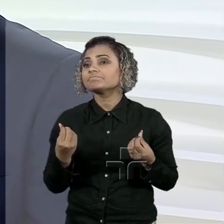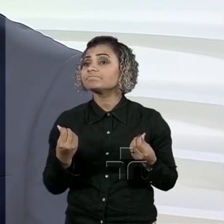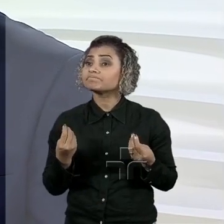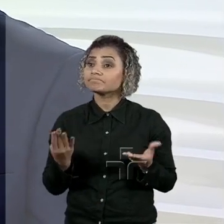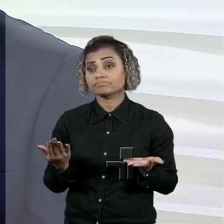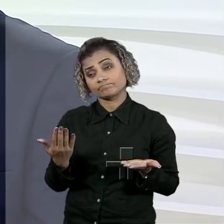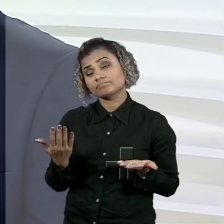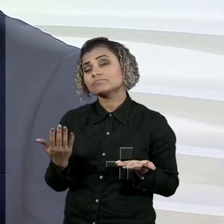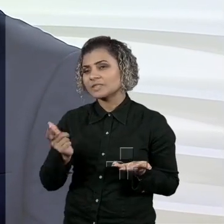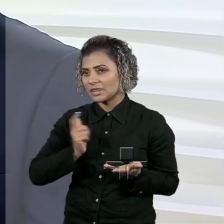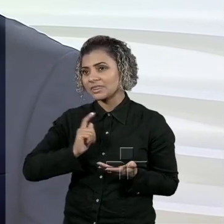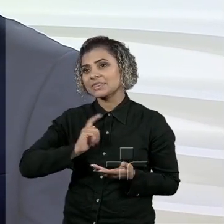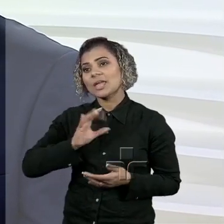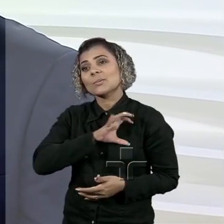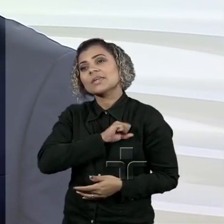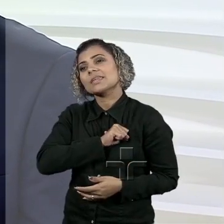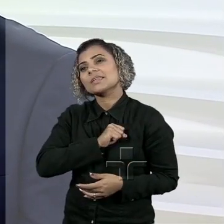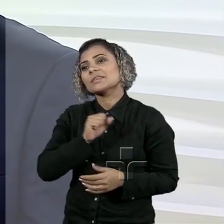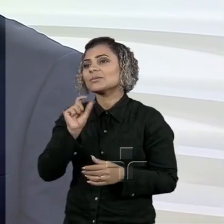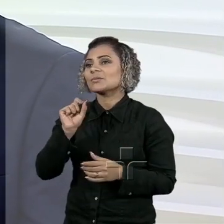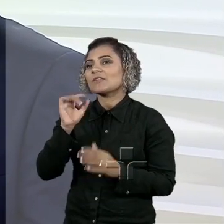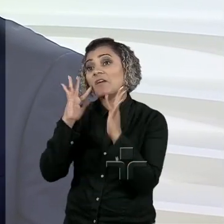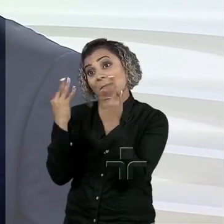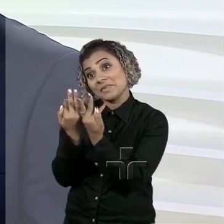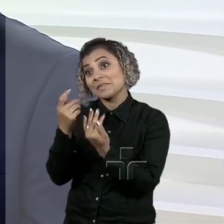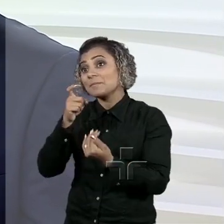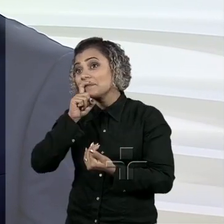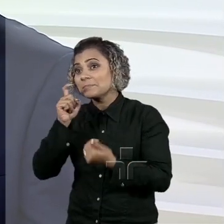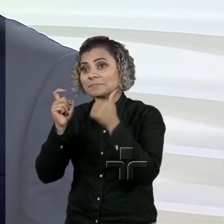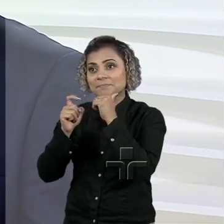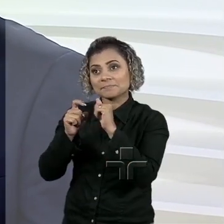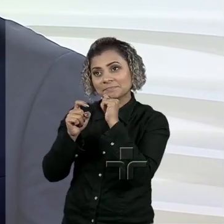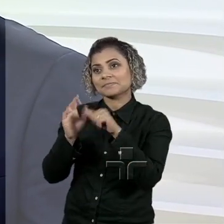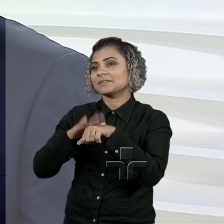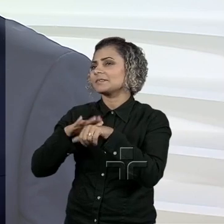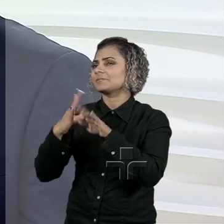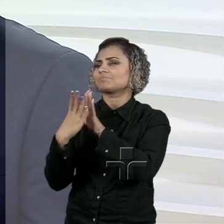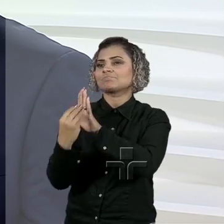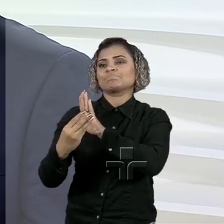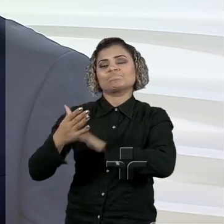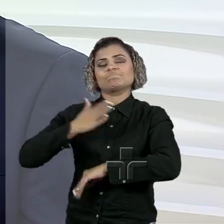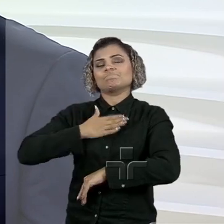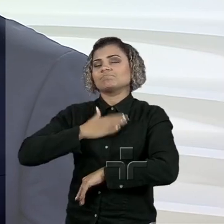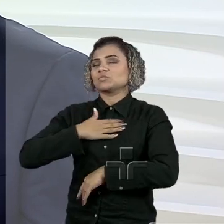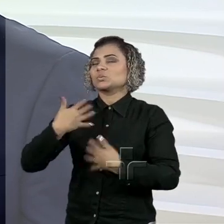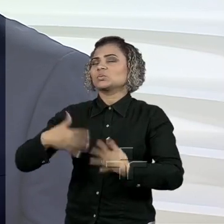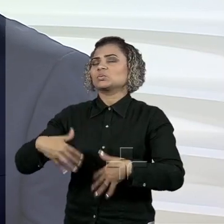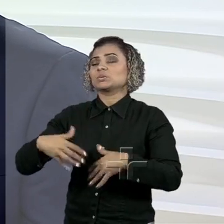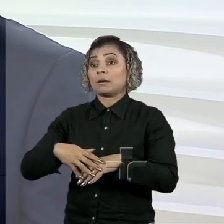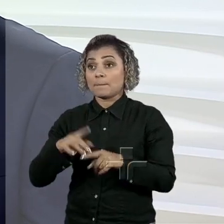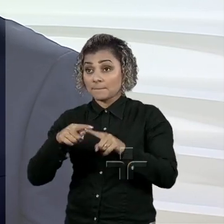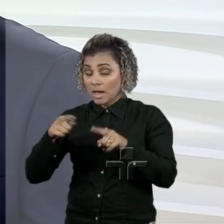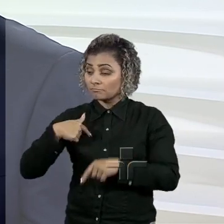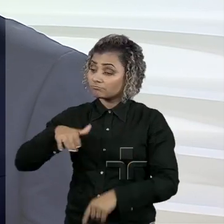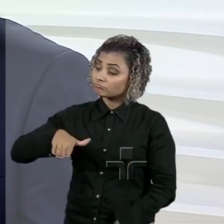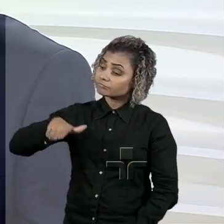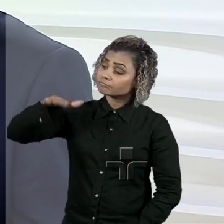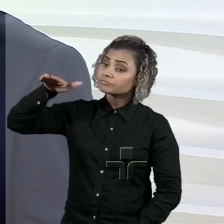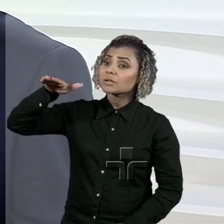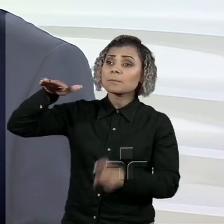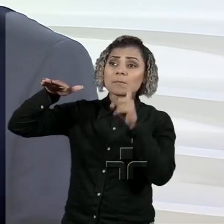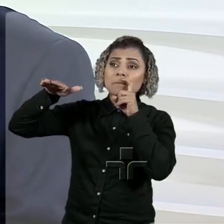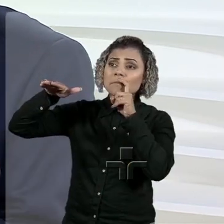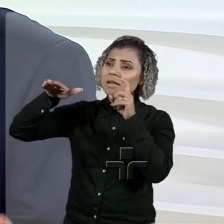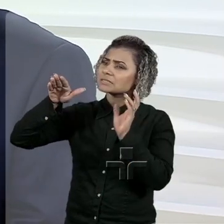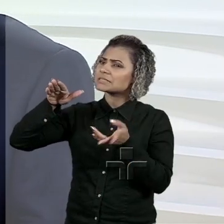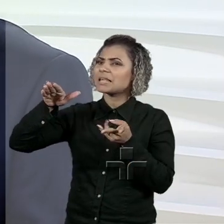lógico, eu tenho meus ídolos familiares, que são meus pais. Eu acho que, para mim, meus pais sempre foram um norte importante. Mas eu cresci com meu pai, é